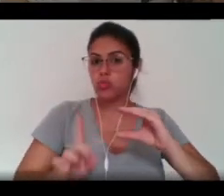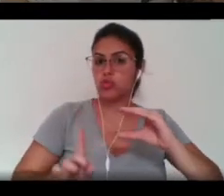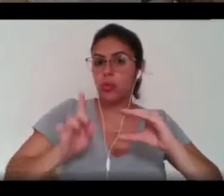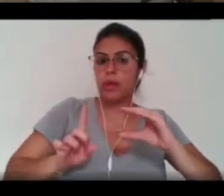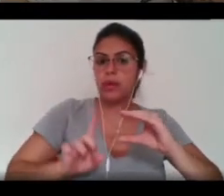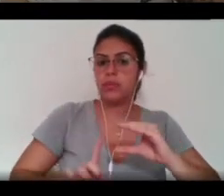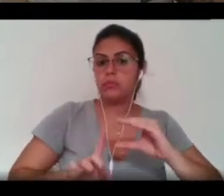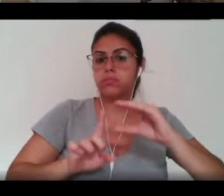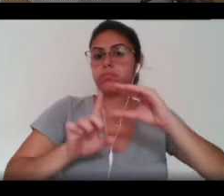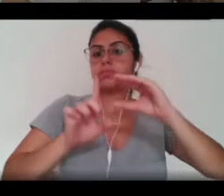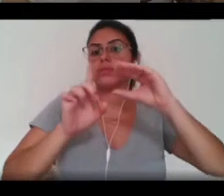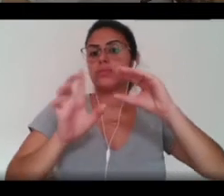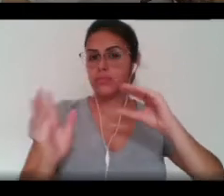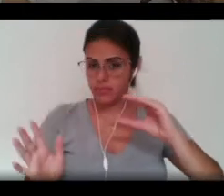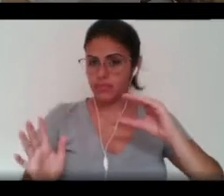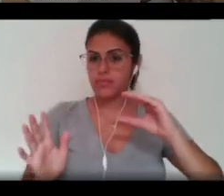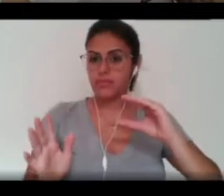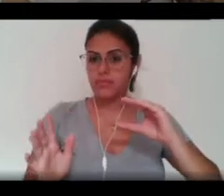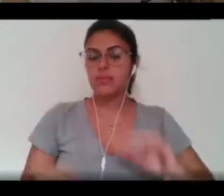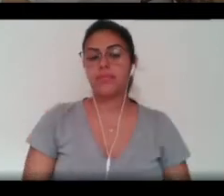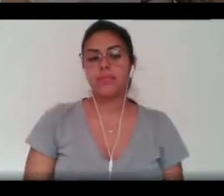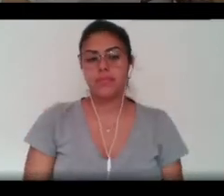o saco de areia ainda está subindo,